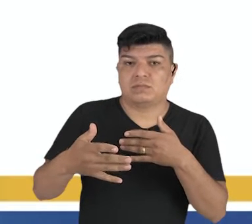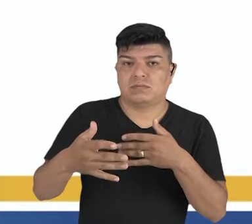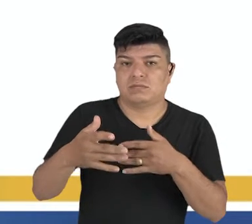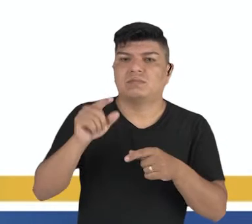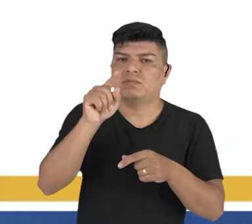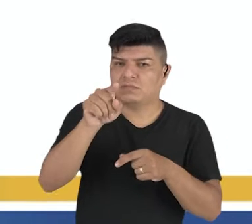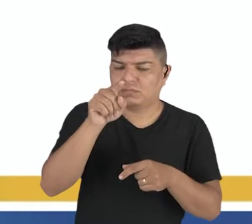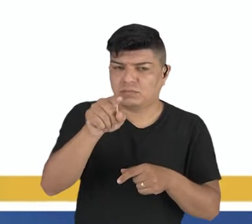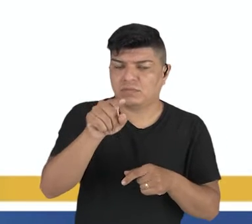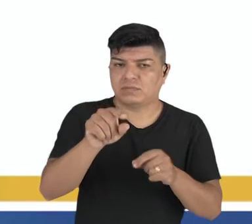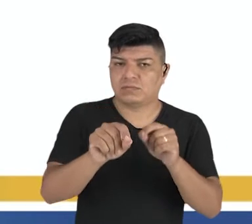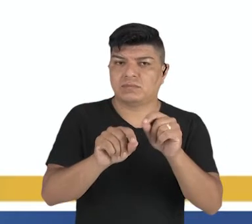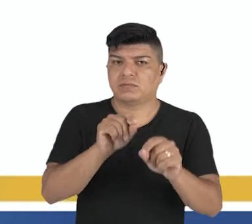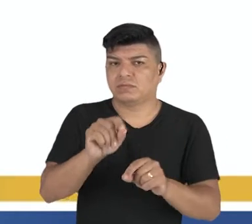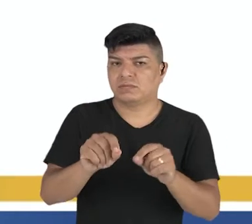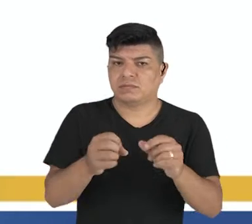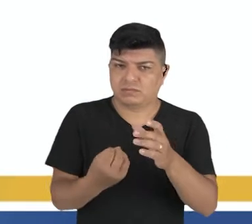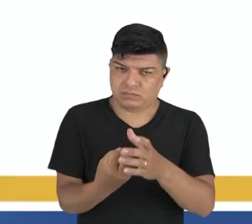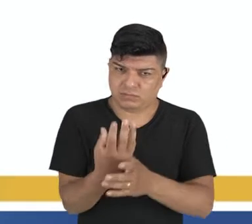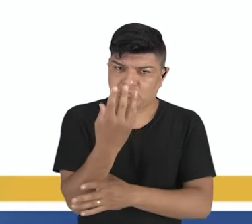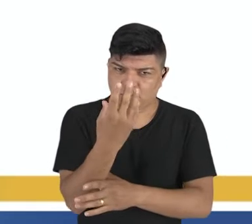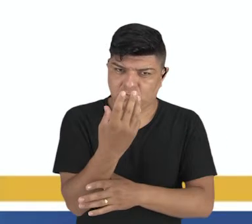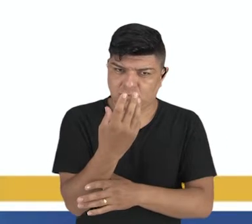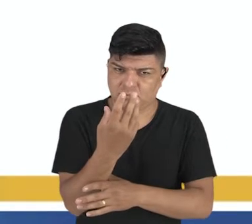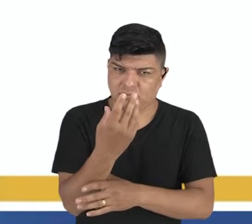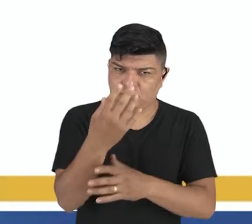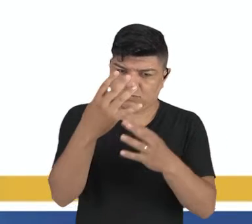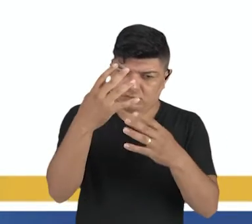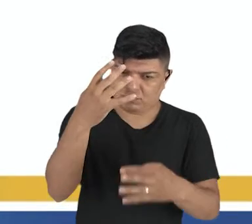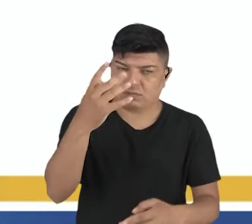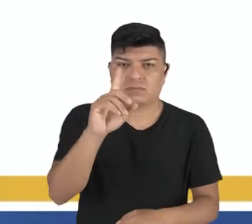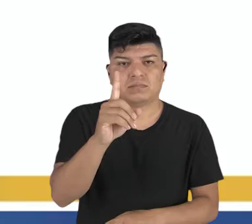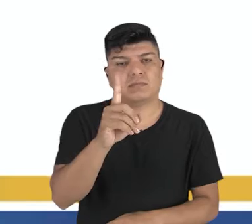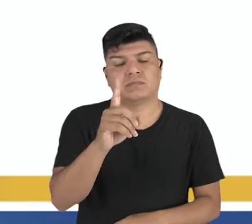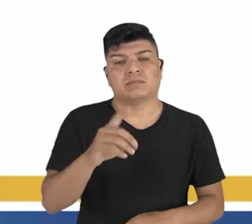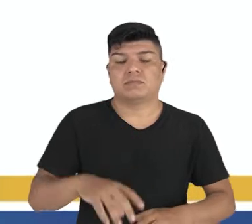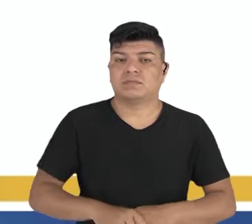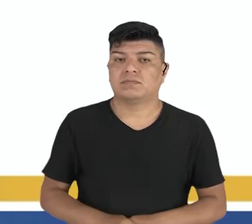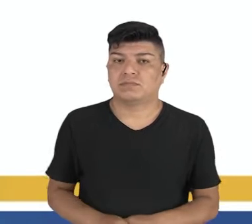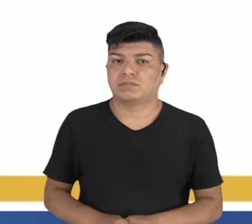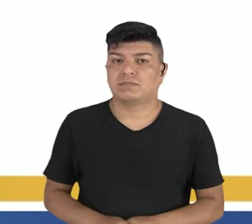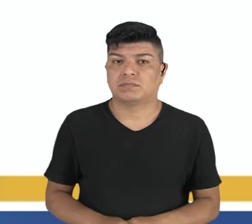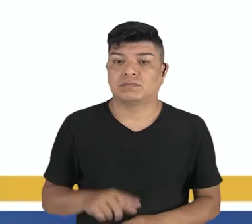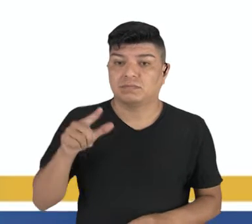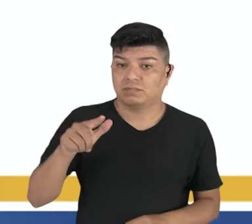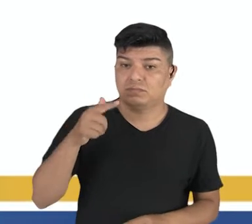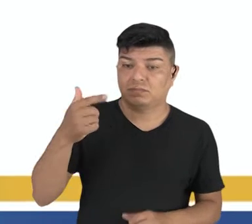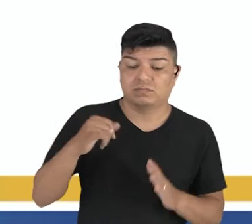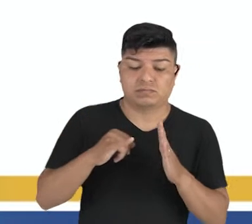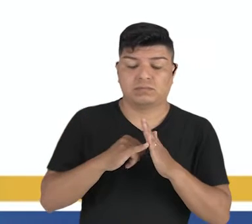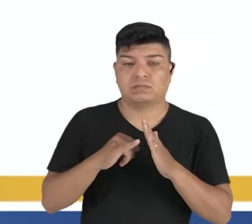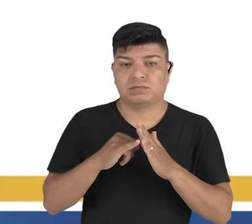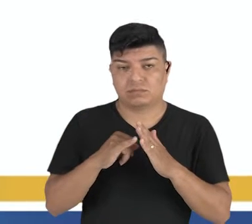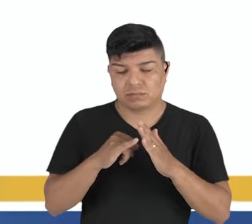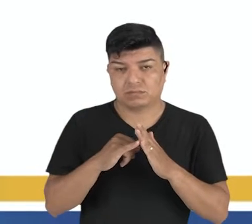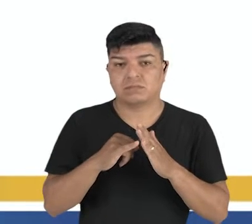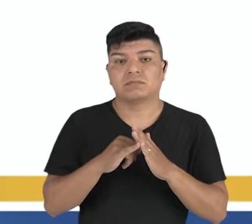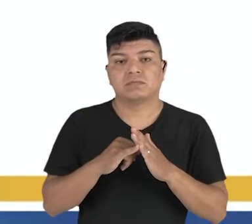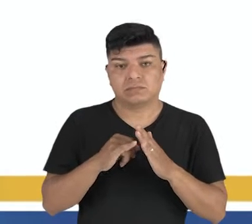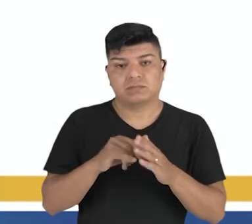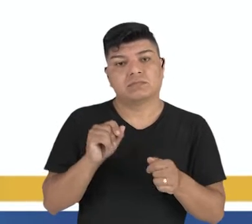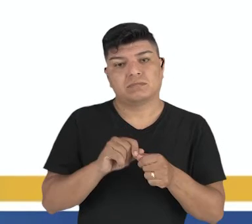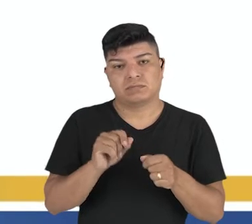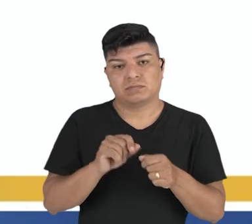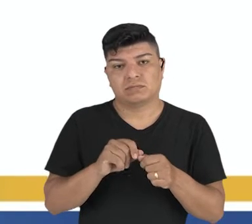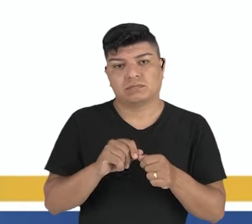Foi você que construiu aqueles dados? Provavelmente não. Foi uma instituição